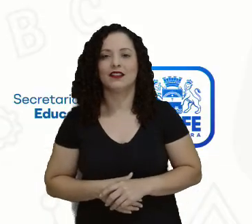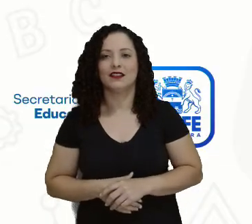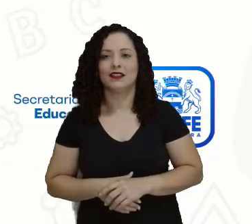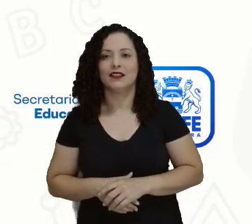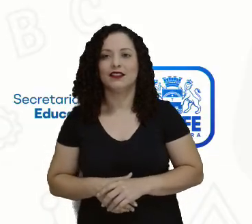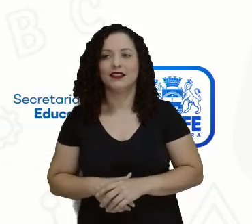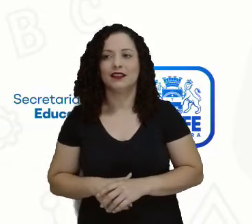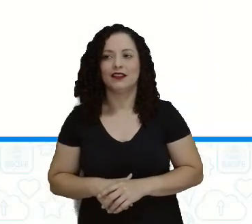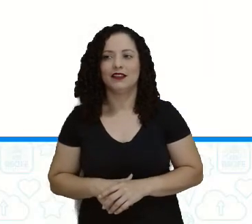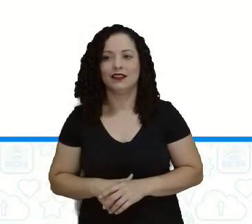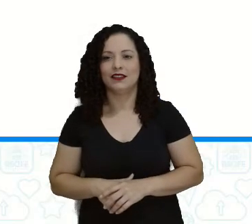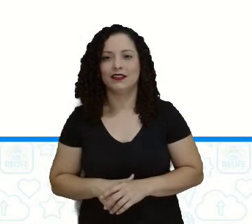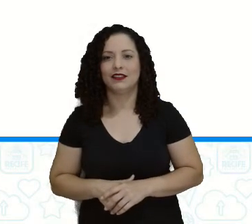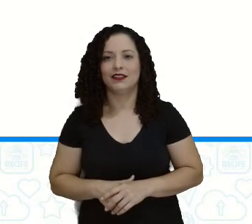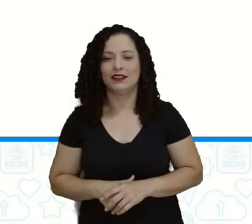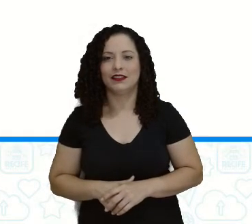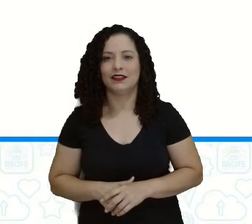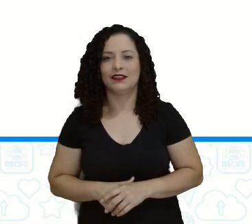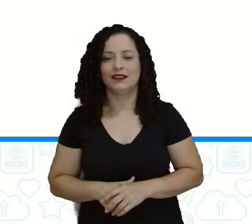Vamos lá.